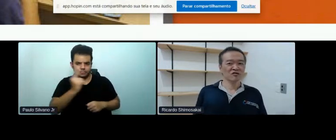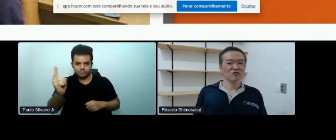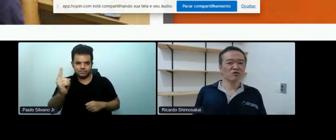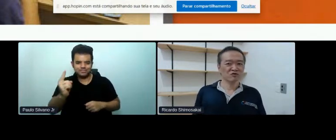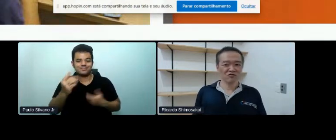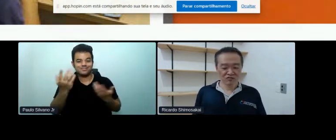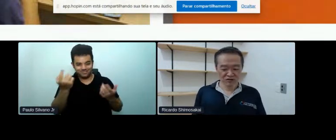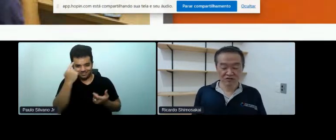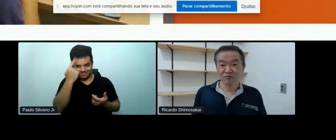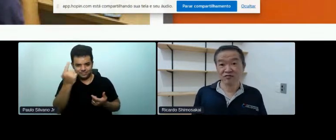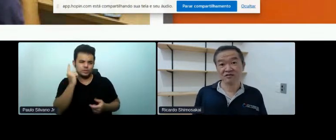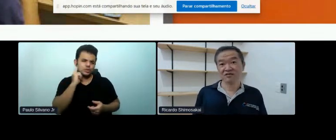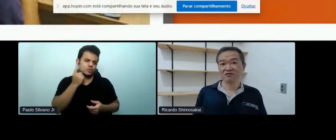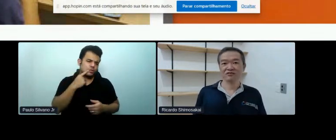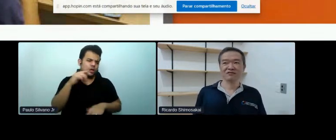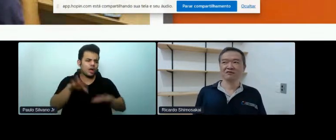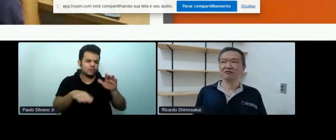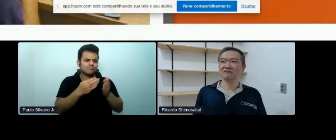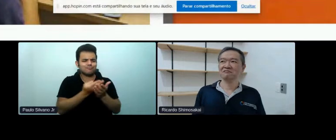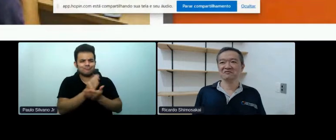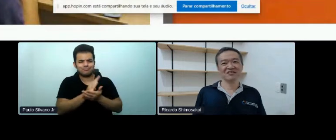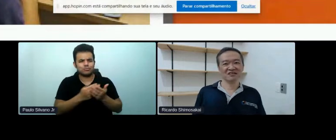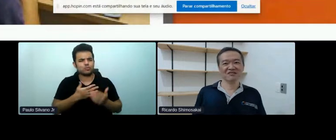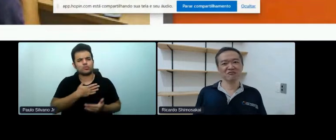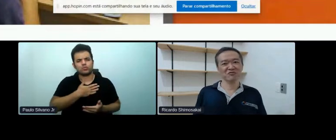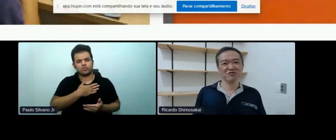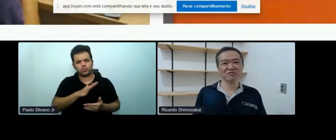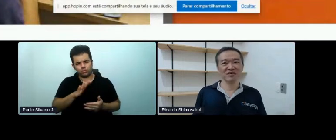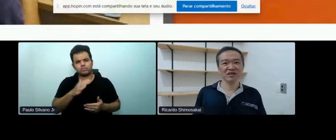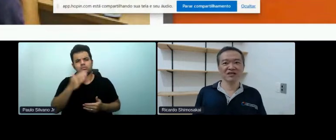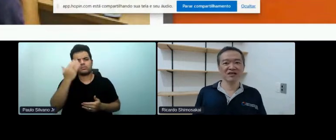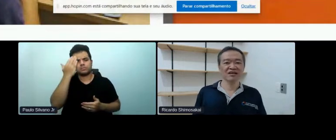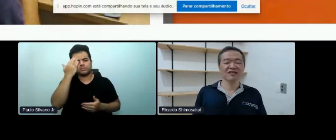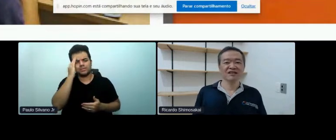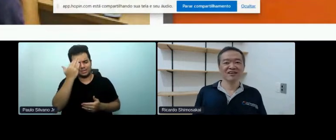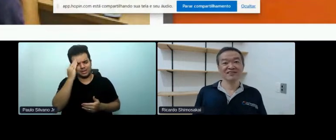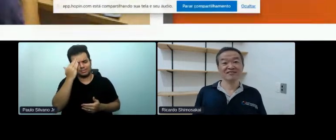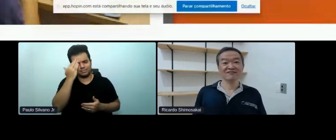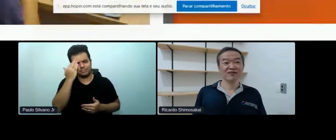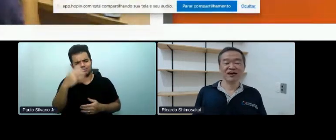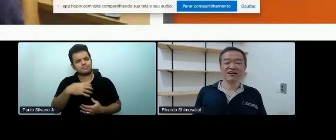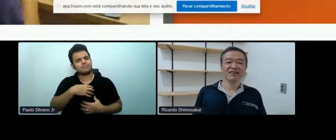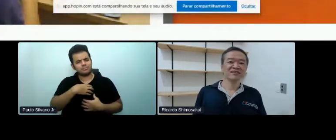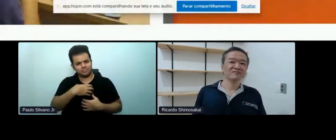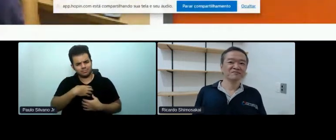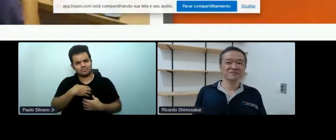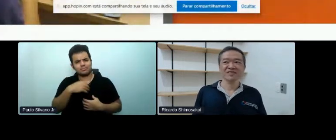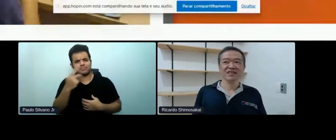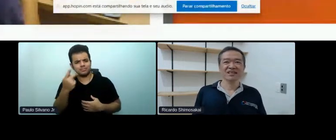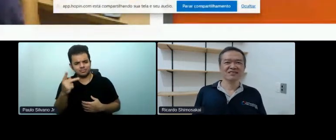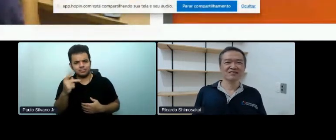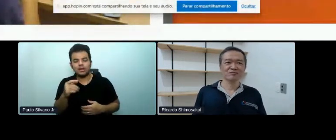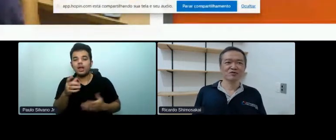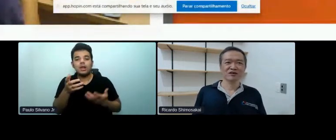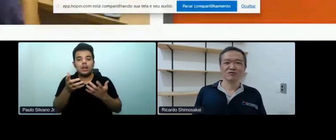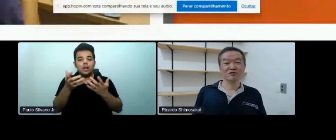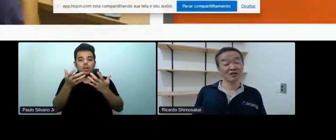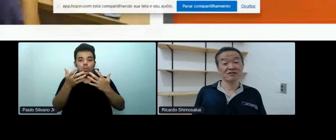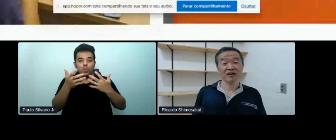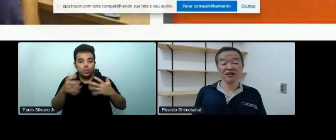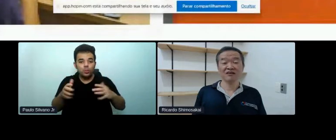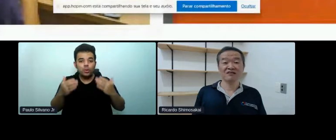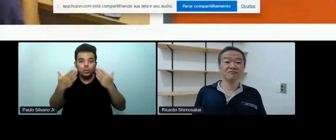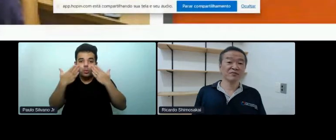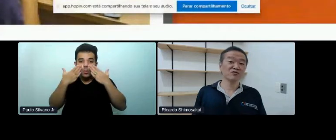os surdos não gostam muito disso, não. Eu entendo muito bem. Eles não querem esse tipo de recurso,